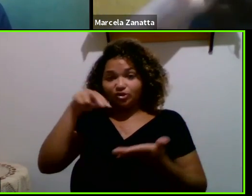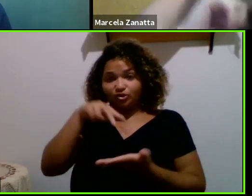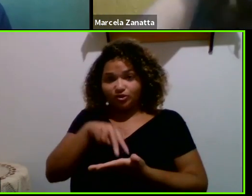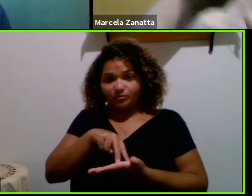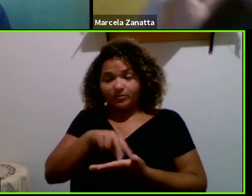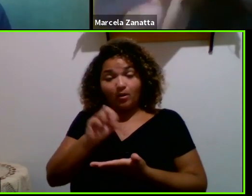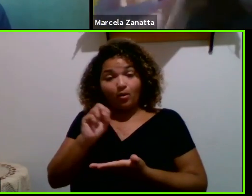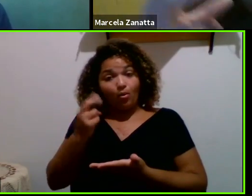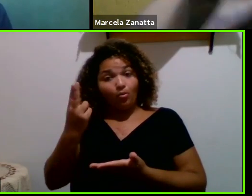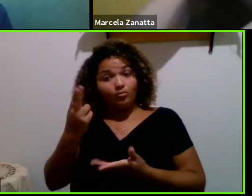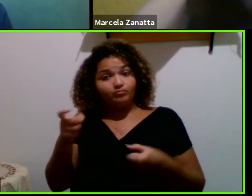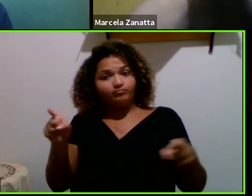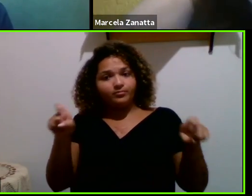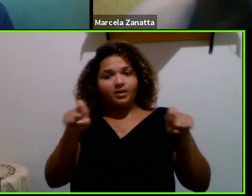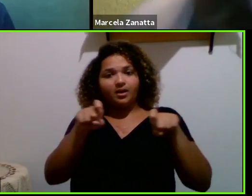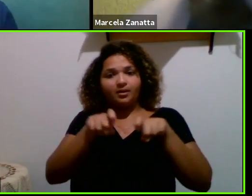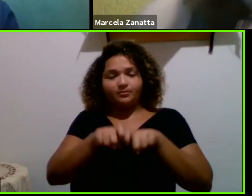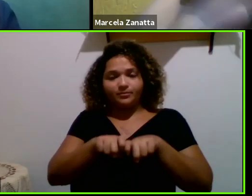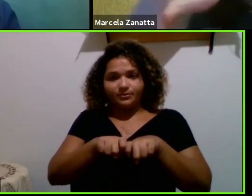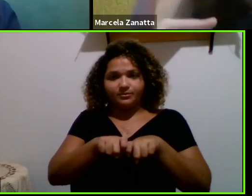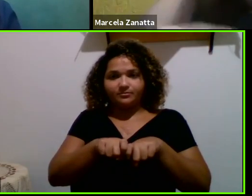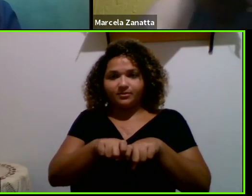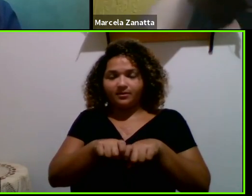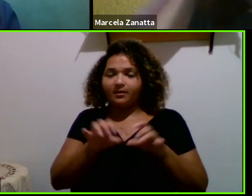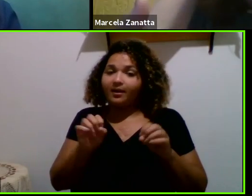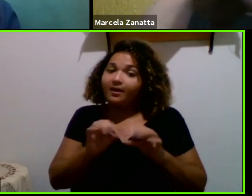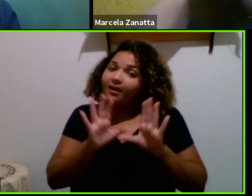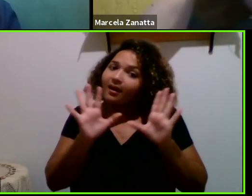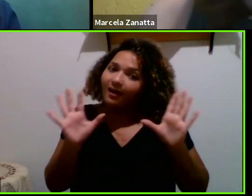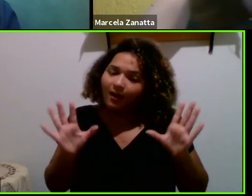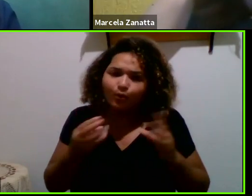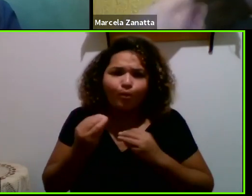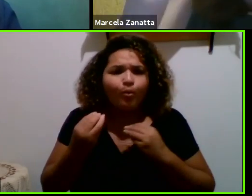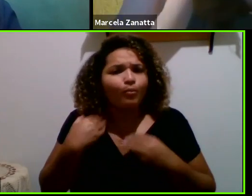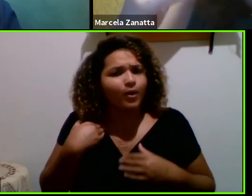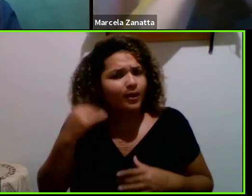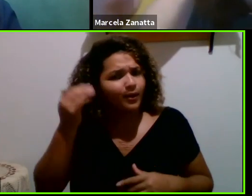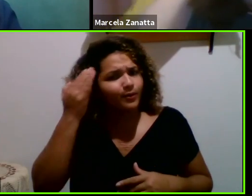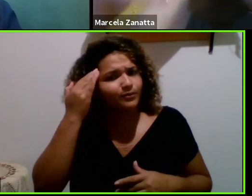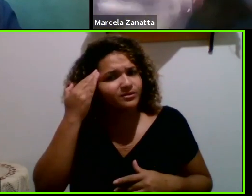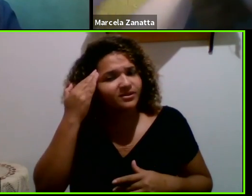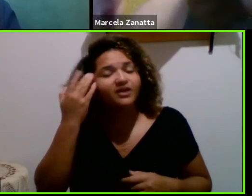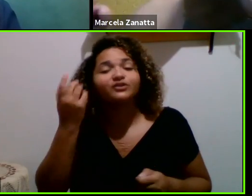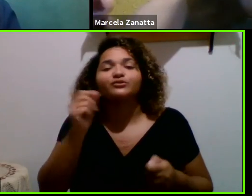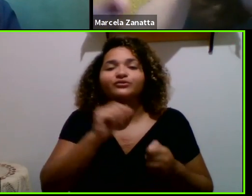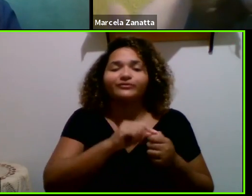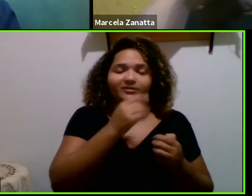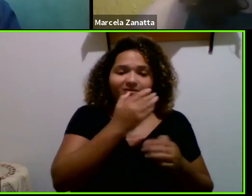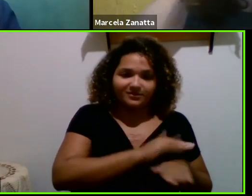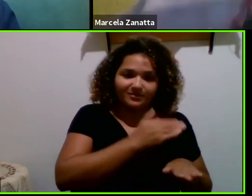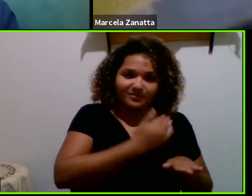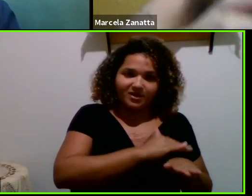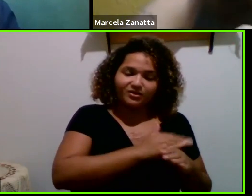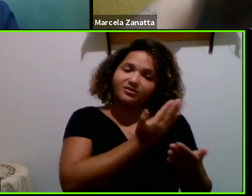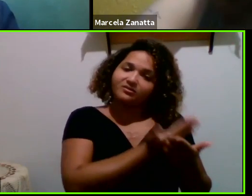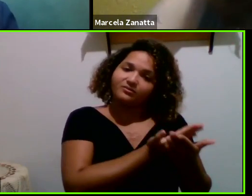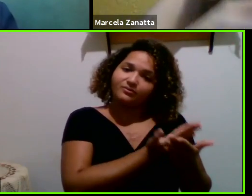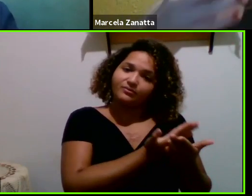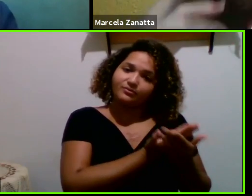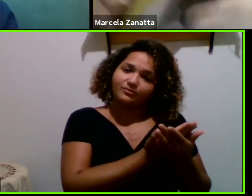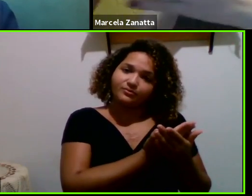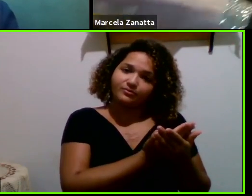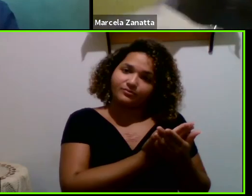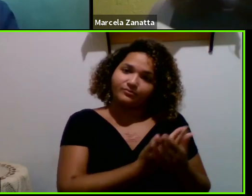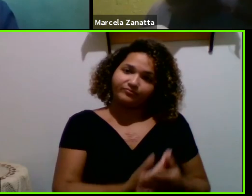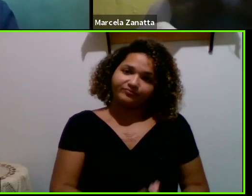joelhos. Ah, Marcela, como você sabe isso? A gente estudou e a gente faz na prática. A gente faz isso na prática. Aquele parto de 3 centímetros